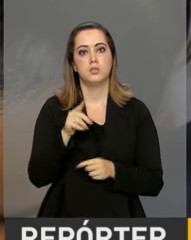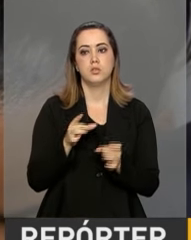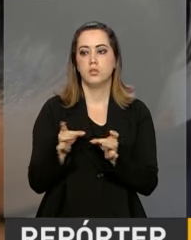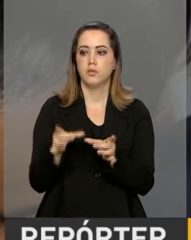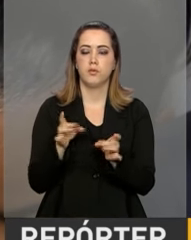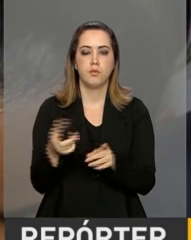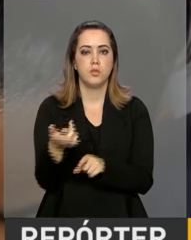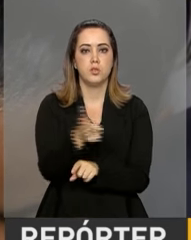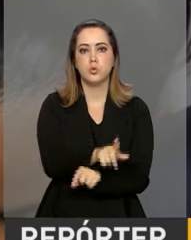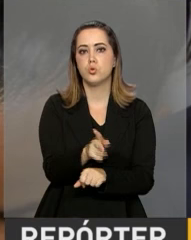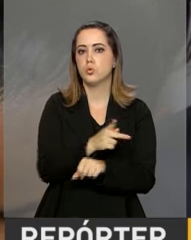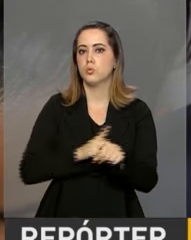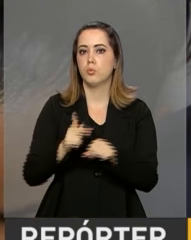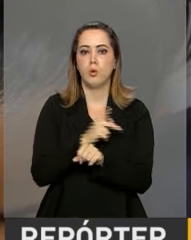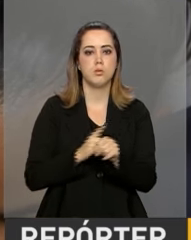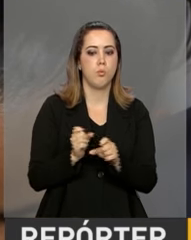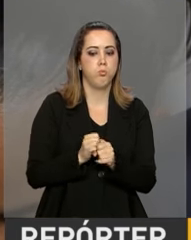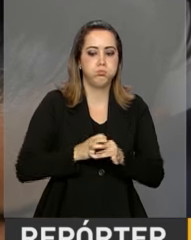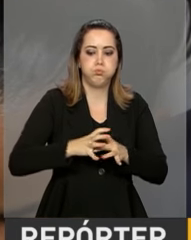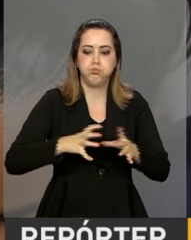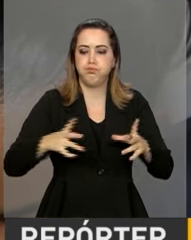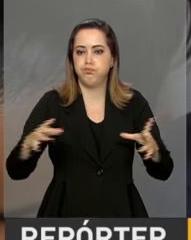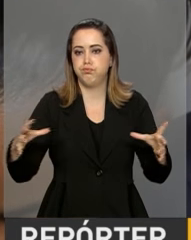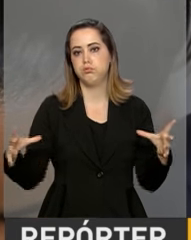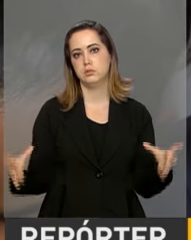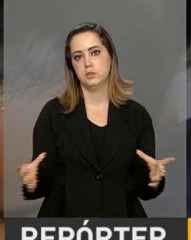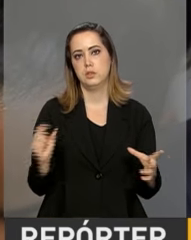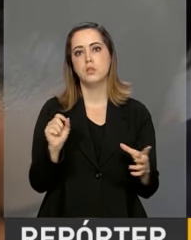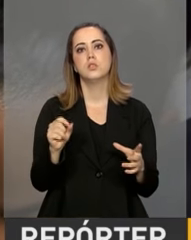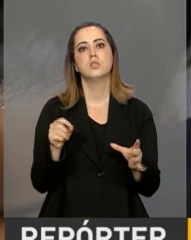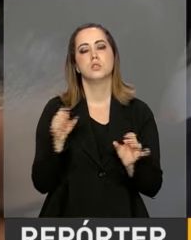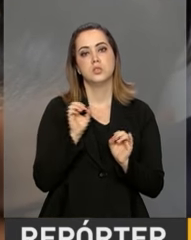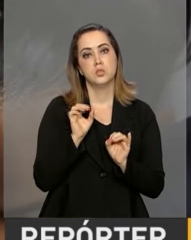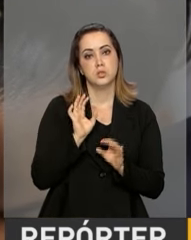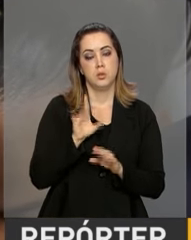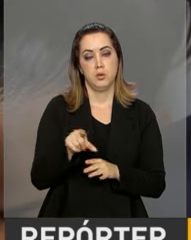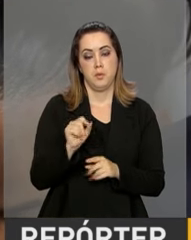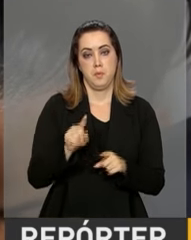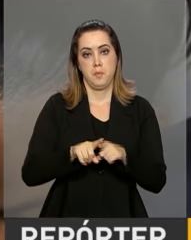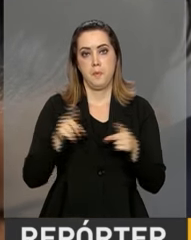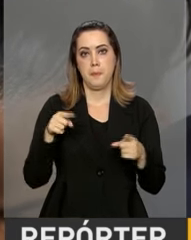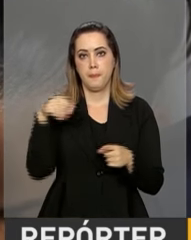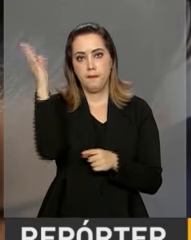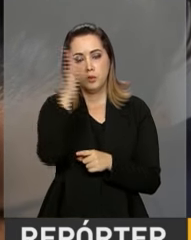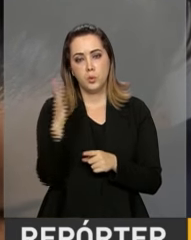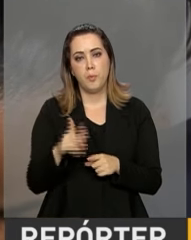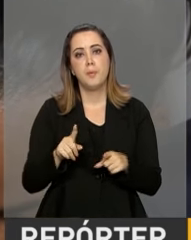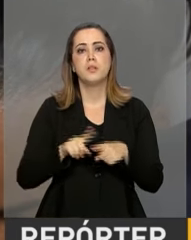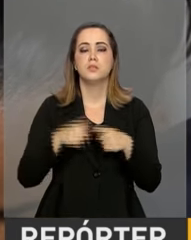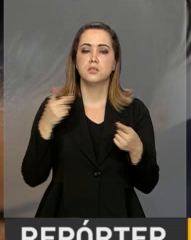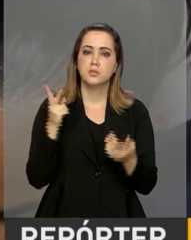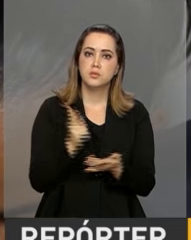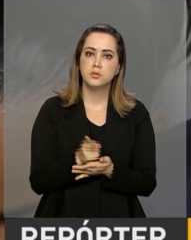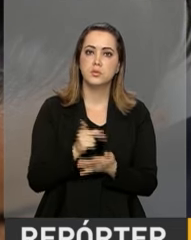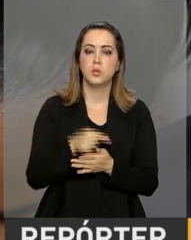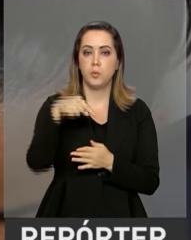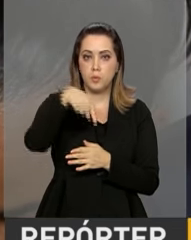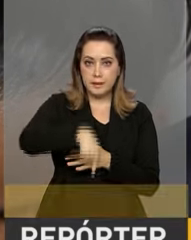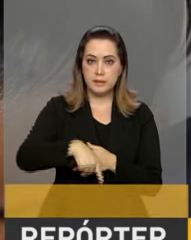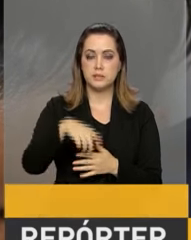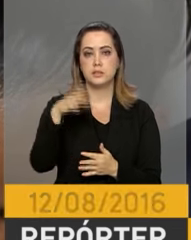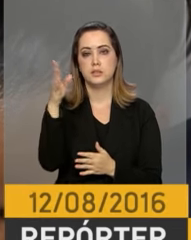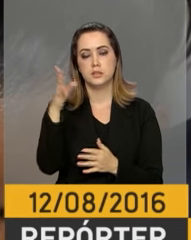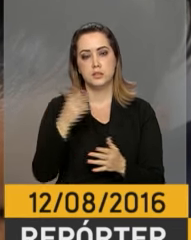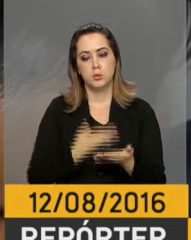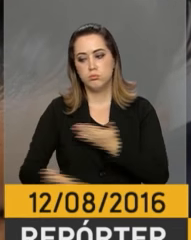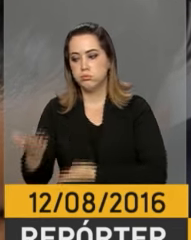muito maior e, portanto, exportação é um fator que influencia muito mais diretamente a economia. O Brasil ainda, a grande força é o mercado interno. Eu acho até